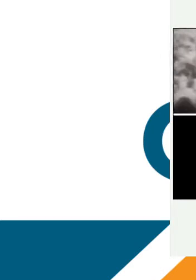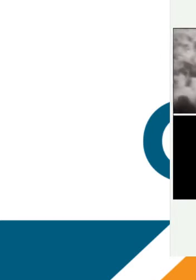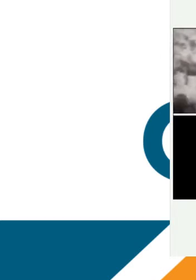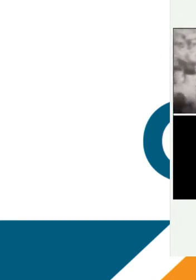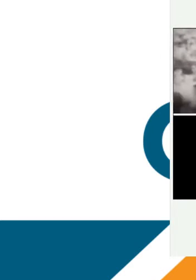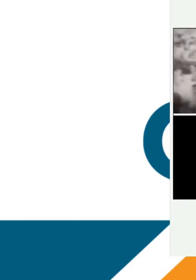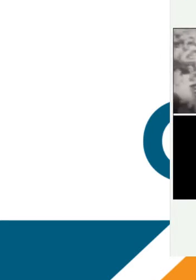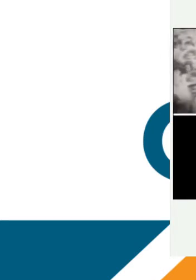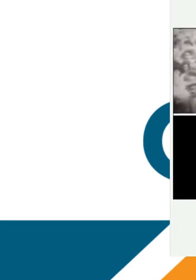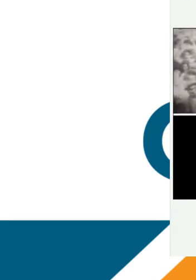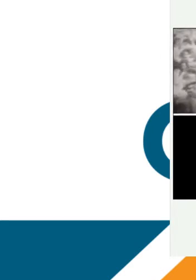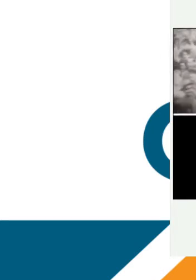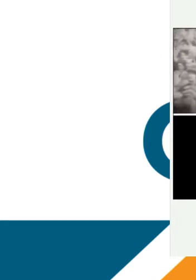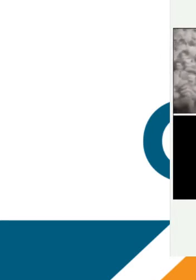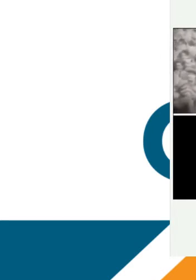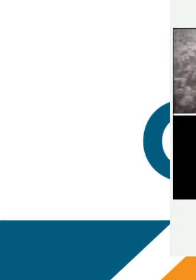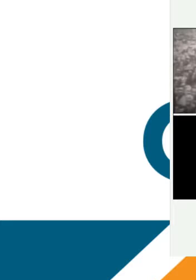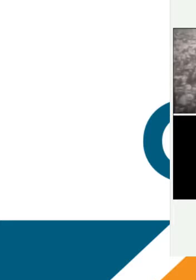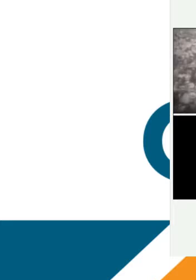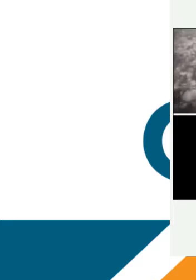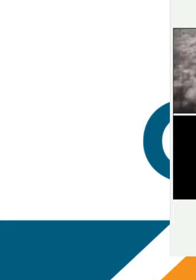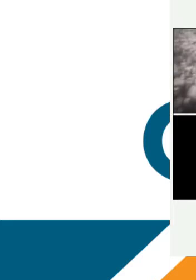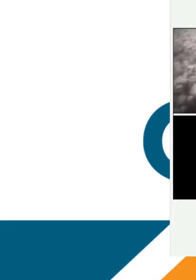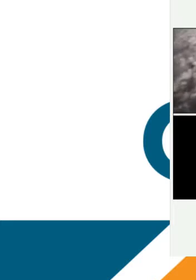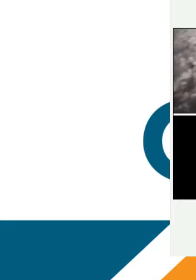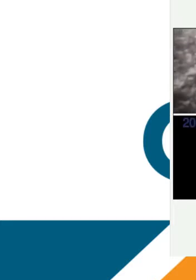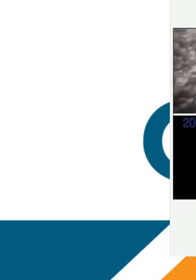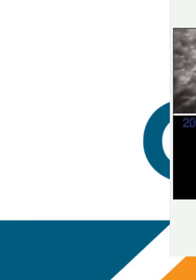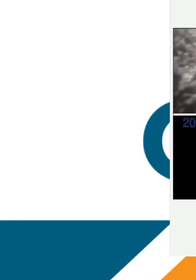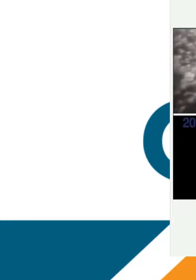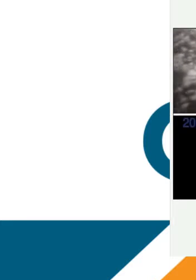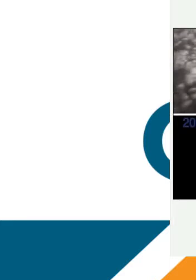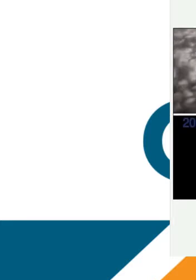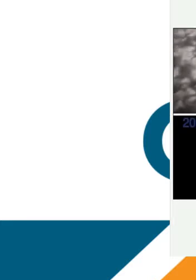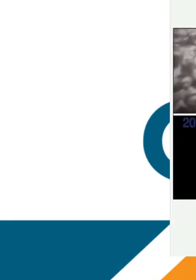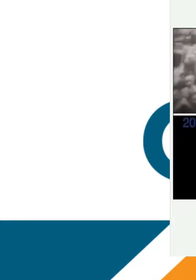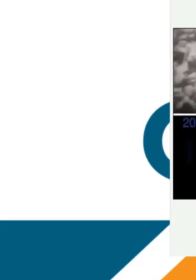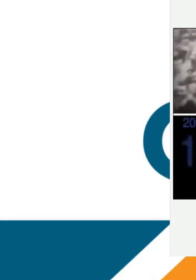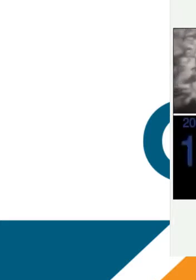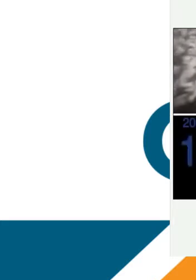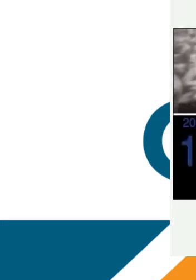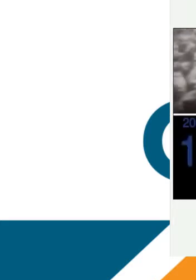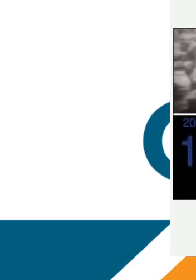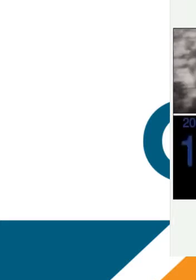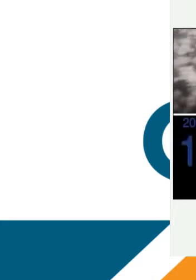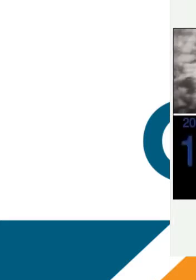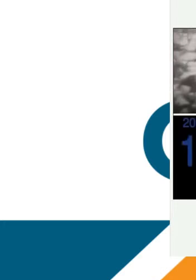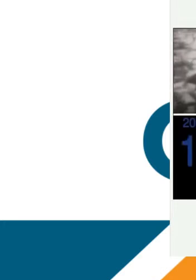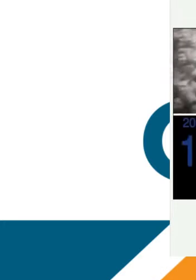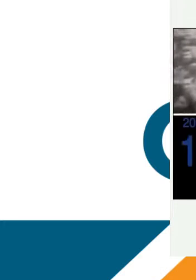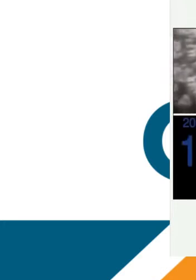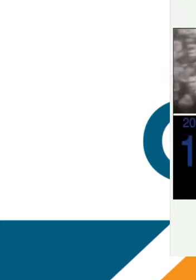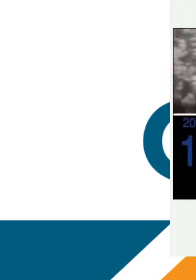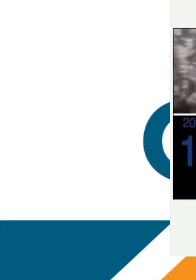Jair e seus irmãos faziam parte de cerca de 70 milhões de brasileiros. Cristina e seu irmão compunham quase 170 milhões de